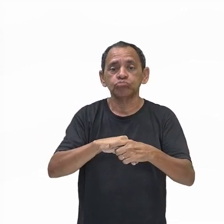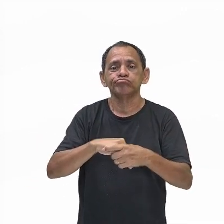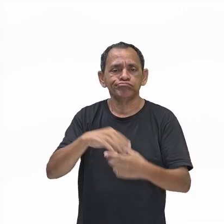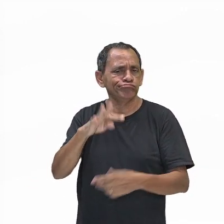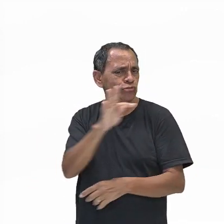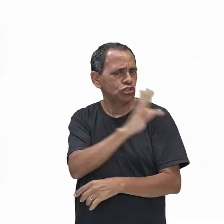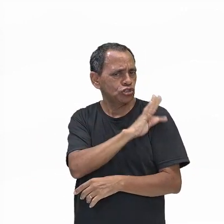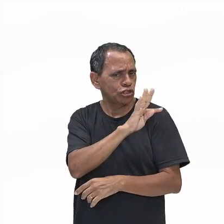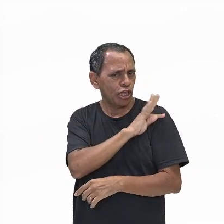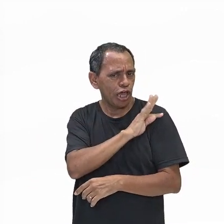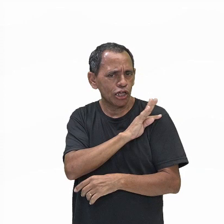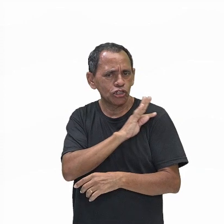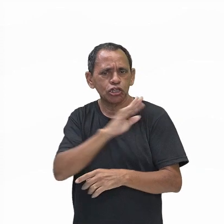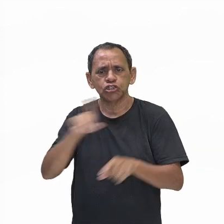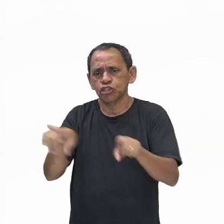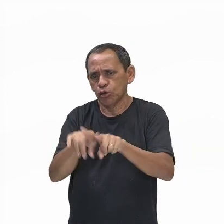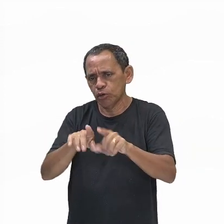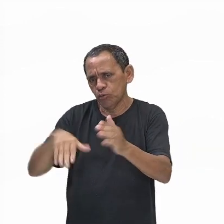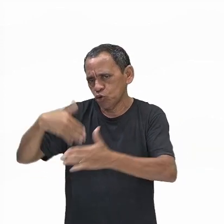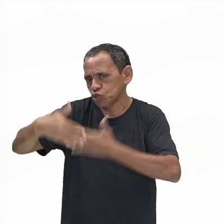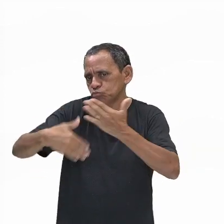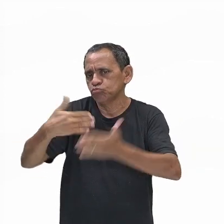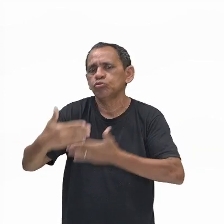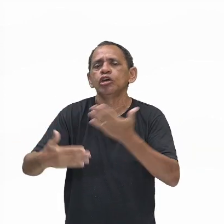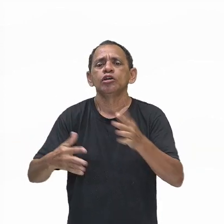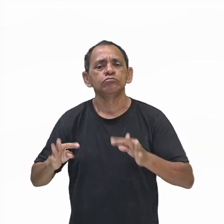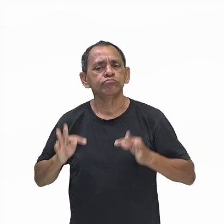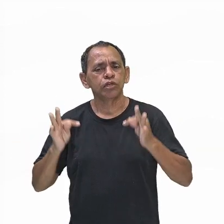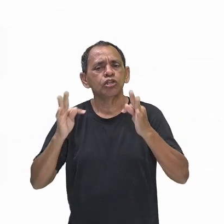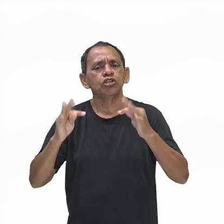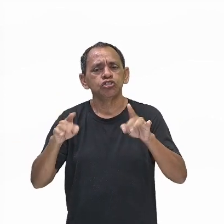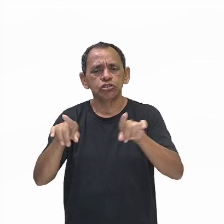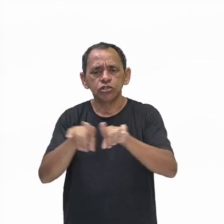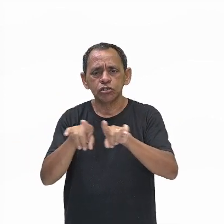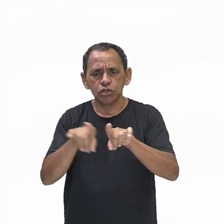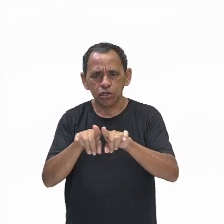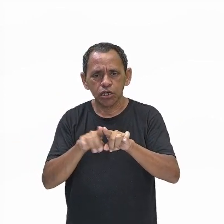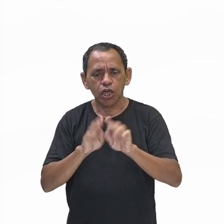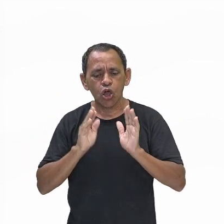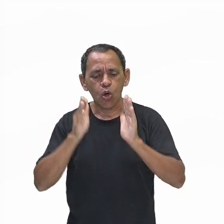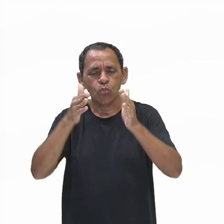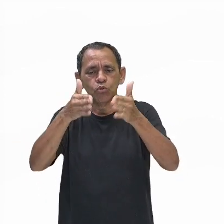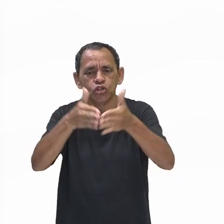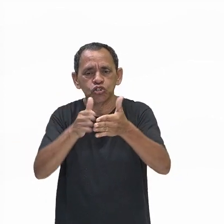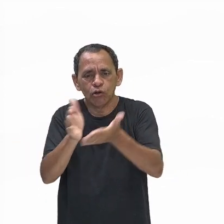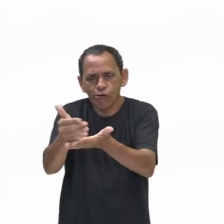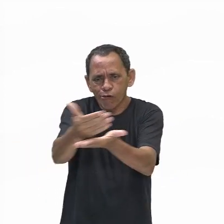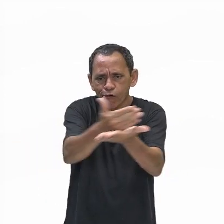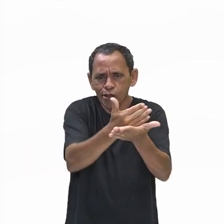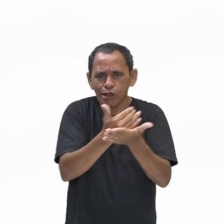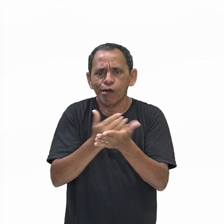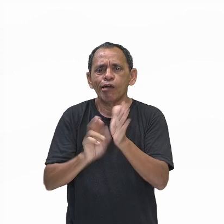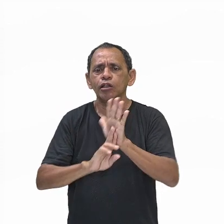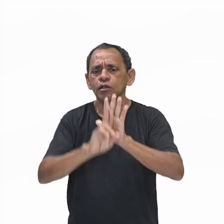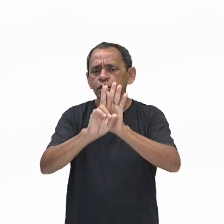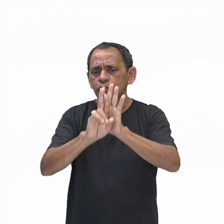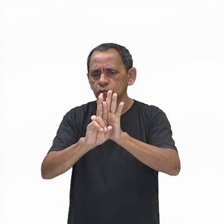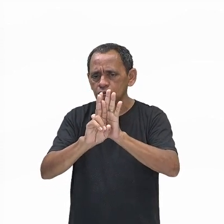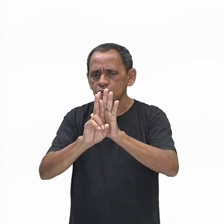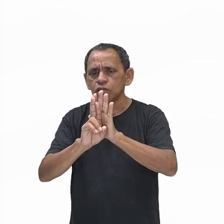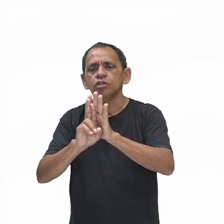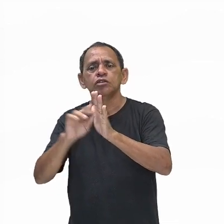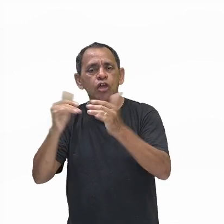e procedimentos tecnológicos que visa a coleta e representação de dados da superfície